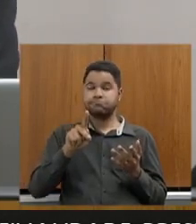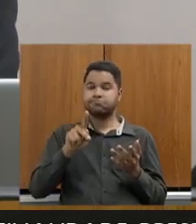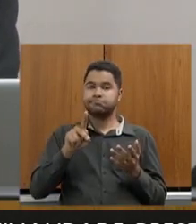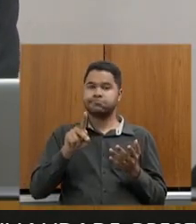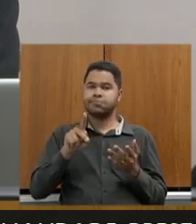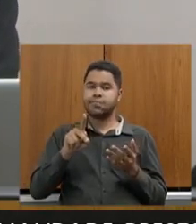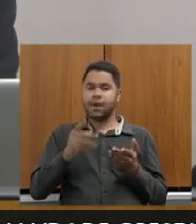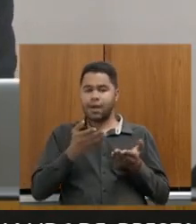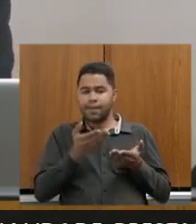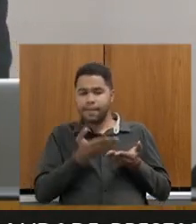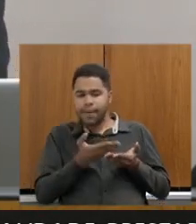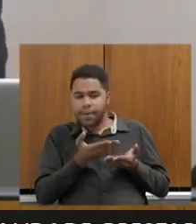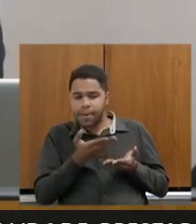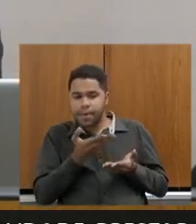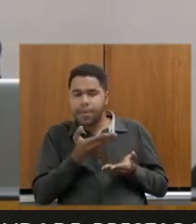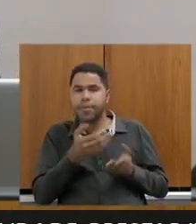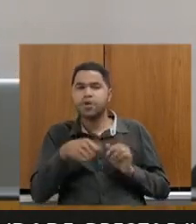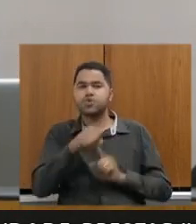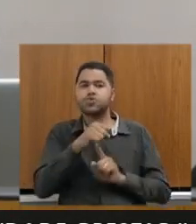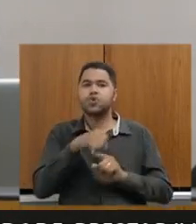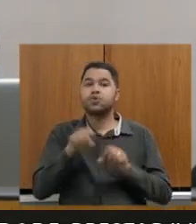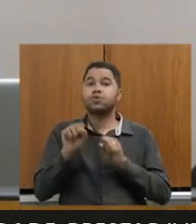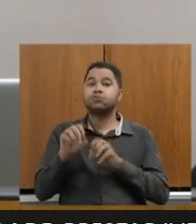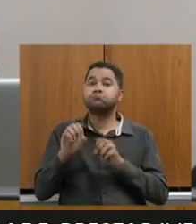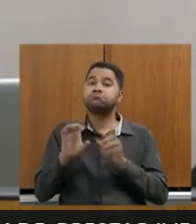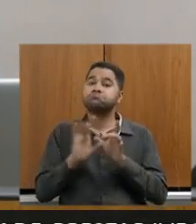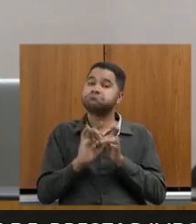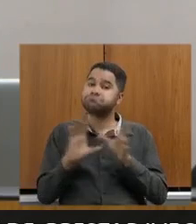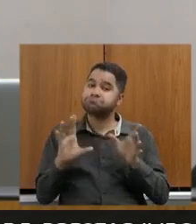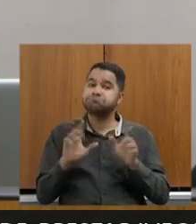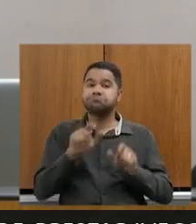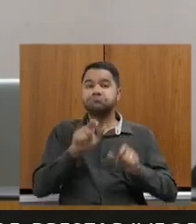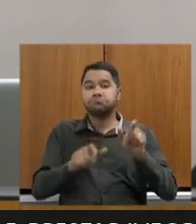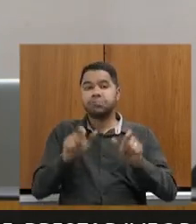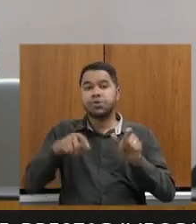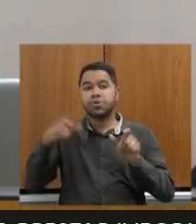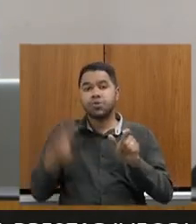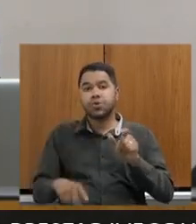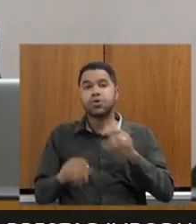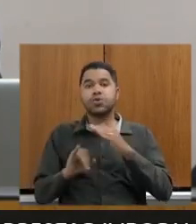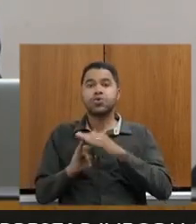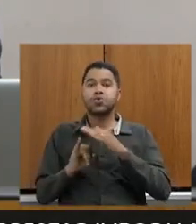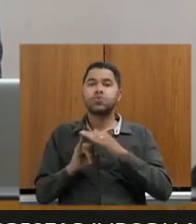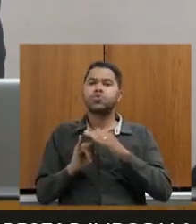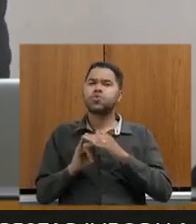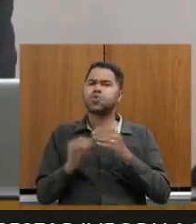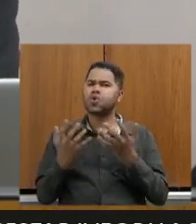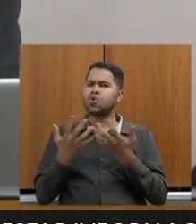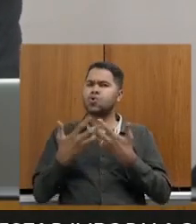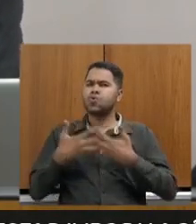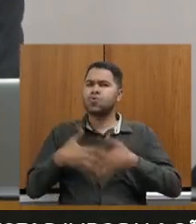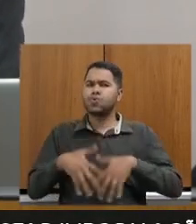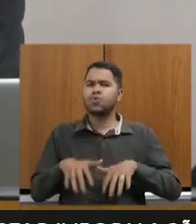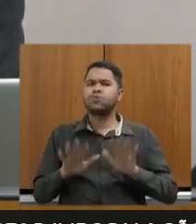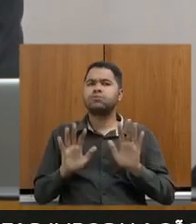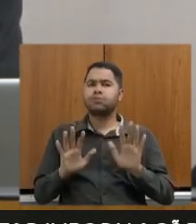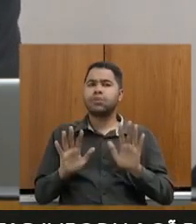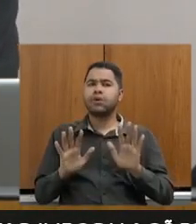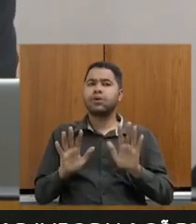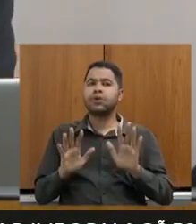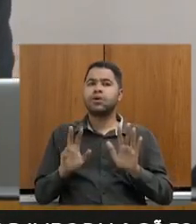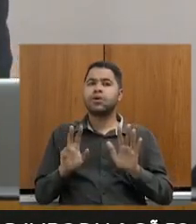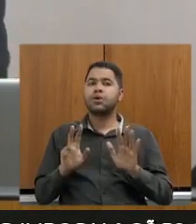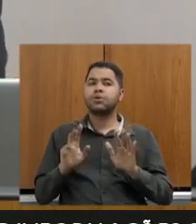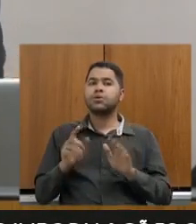pasta da do socioeducativo estaria autorizando pessoas do Instituto Elo exercer funções que seriam